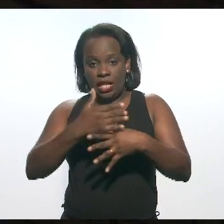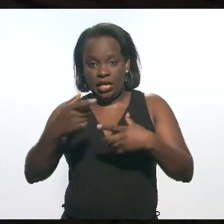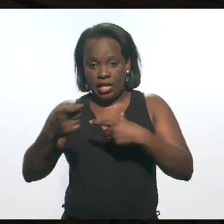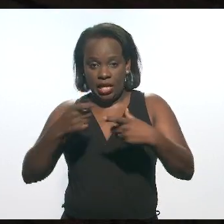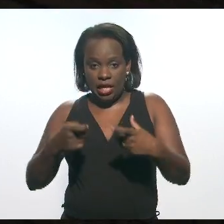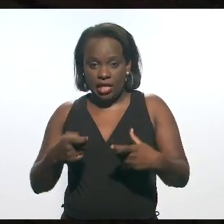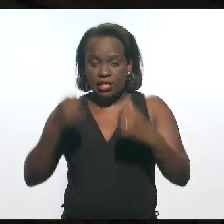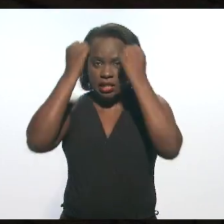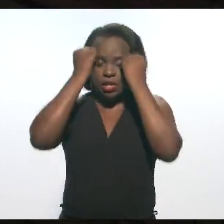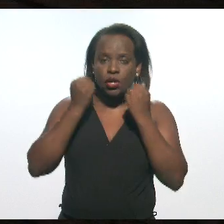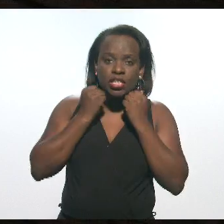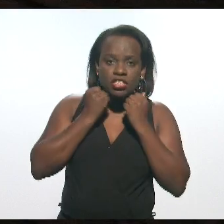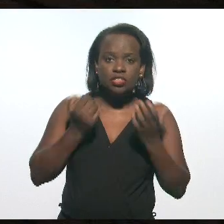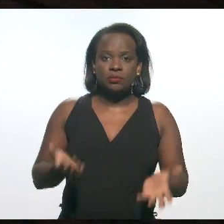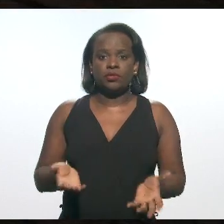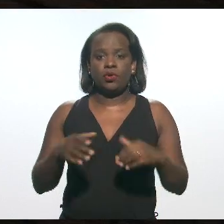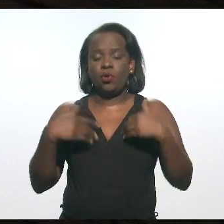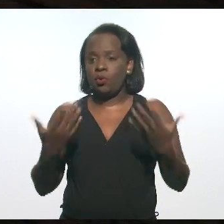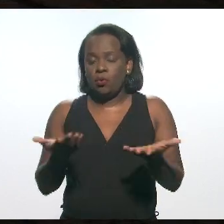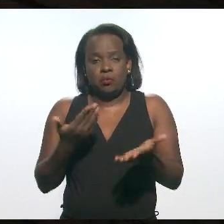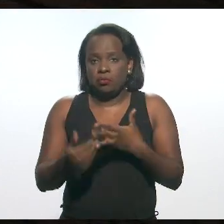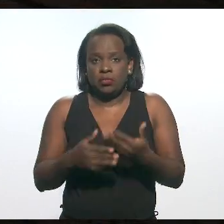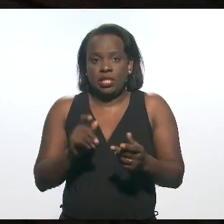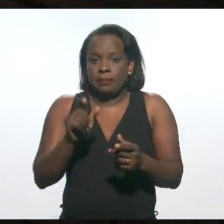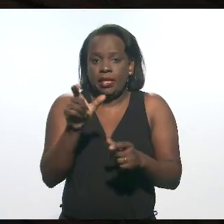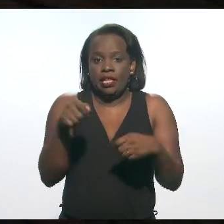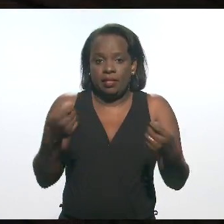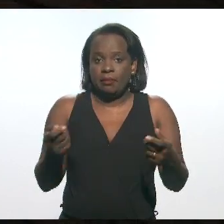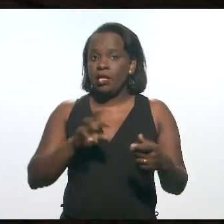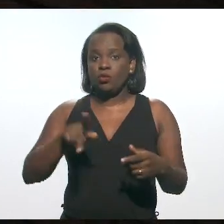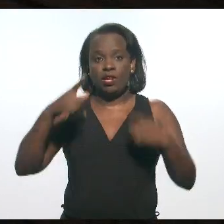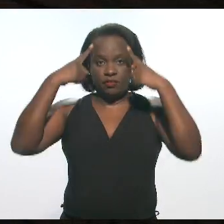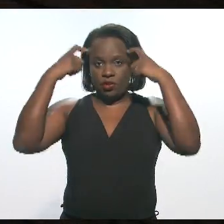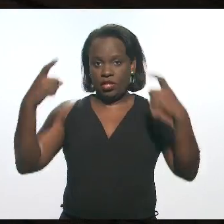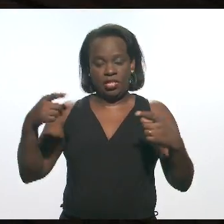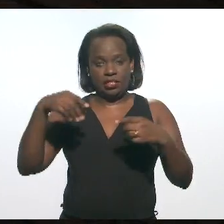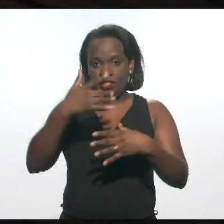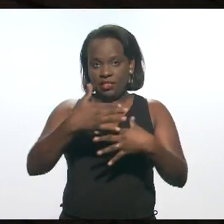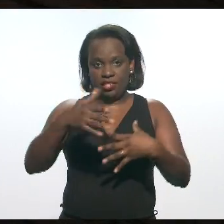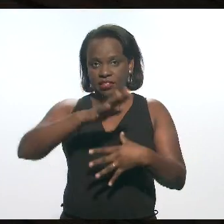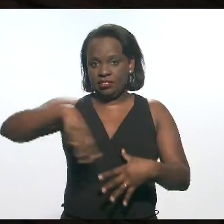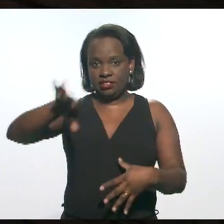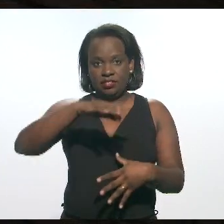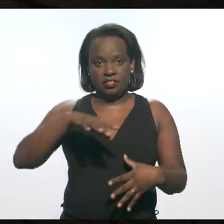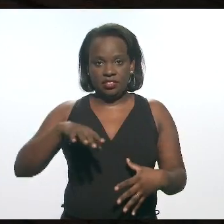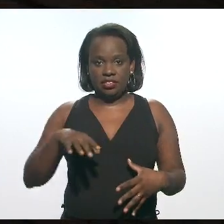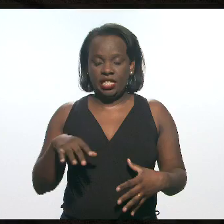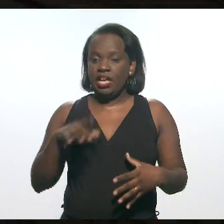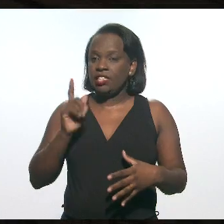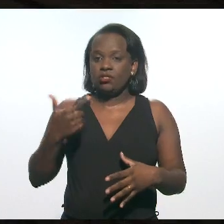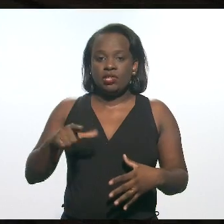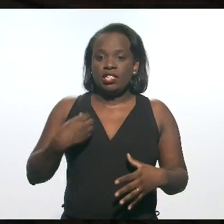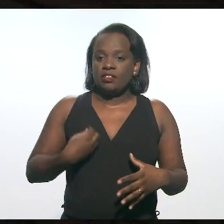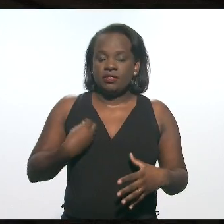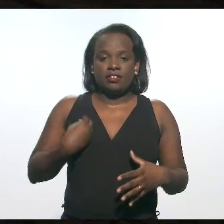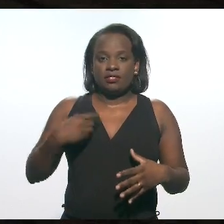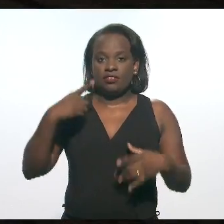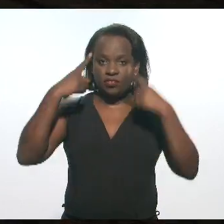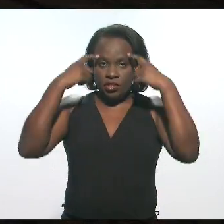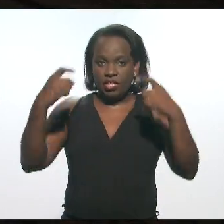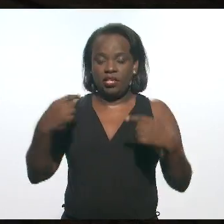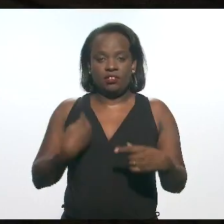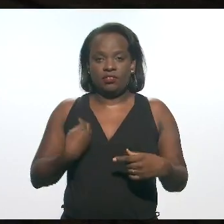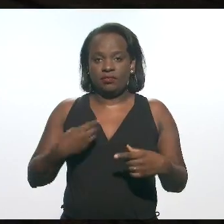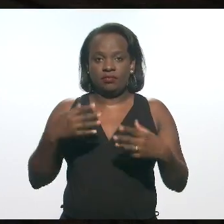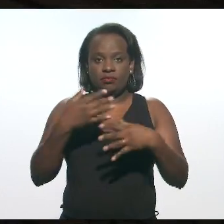de terrorismo ou seja lá o que for só não é violência urbana aqui nós somos convivemos com violência